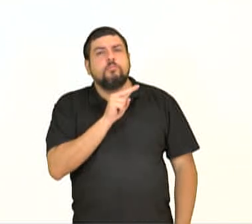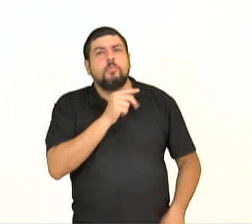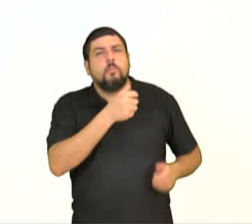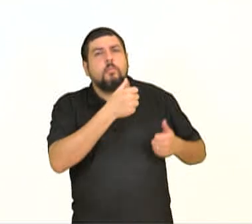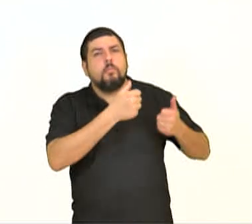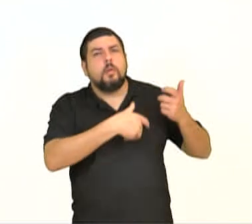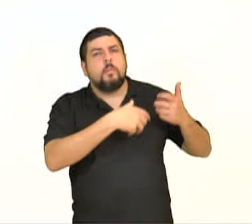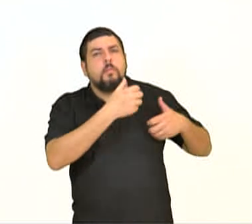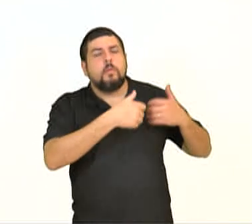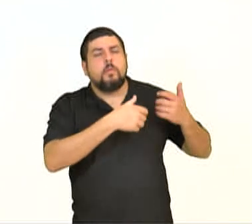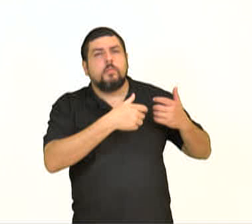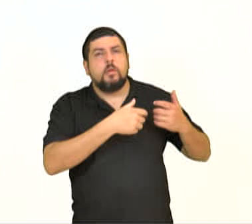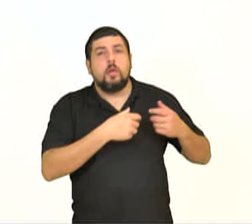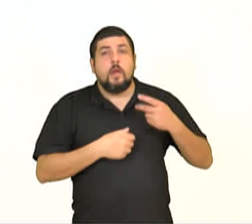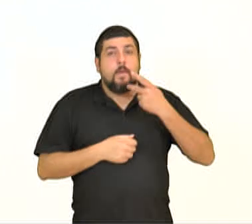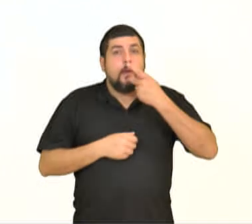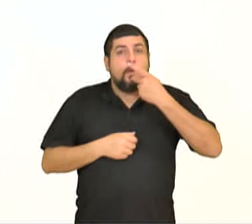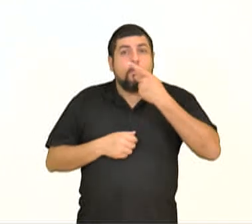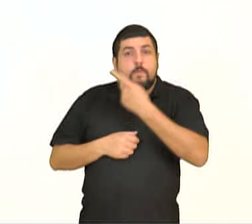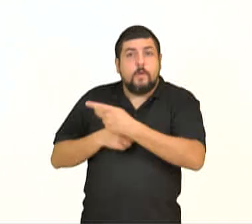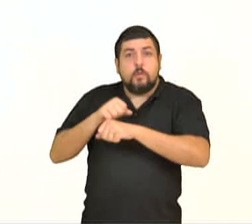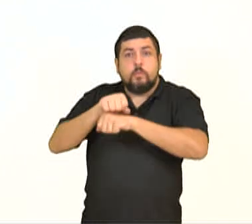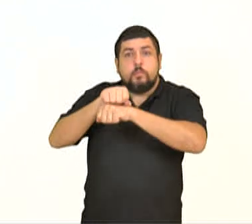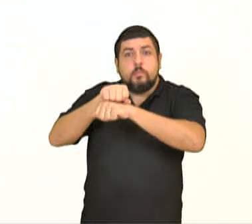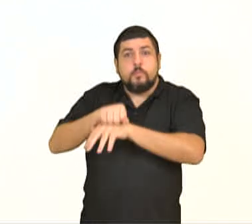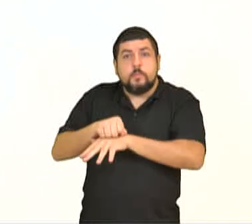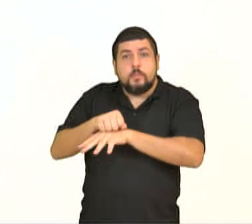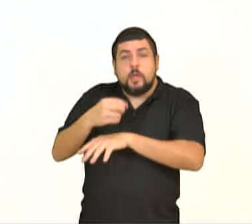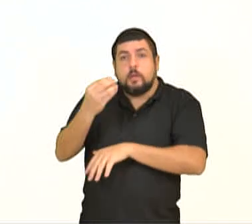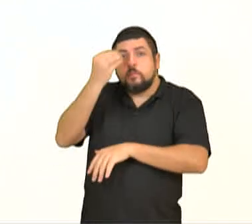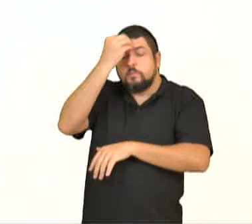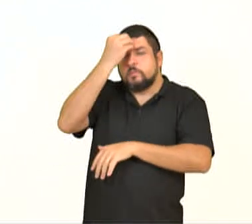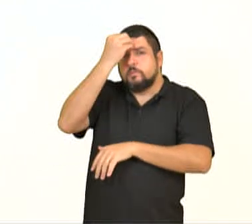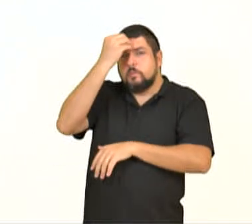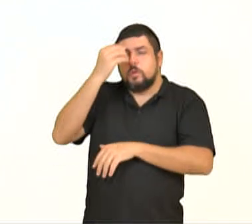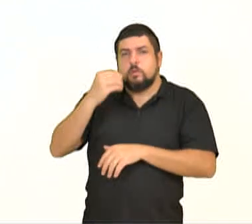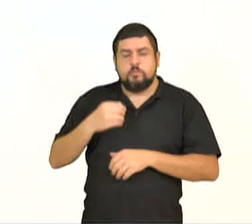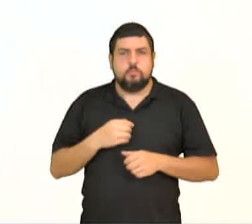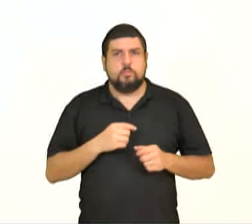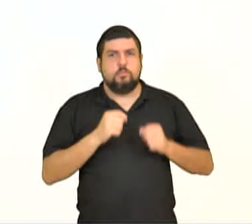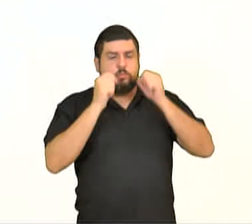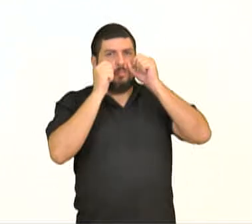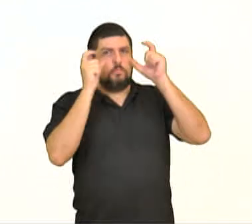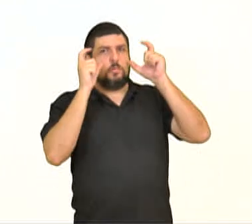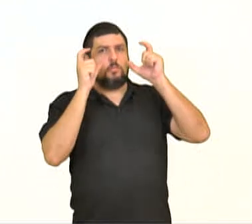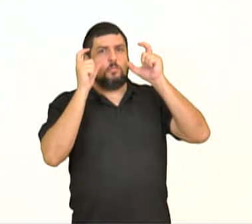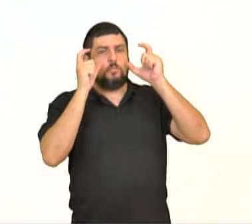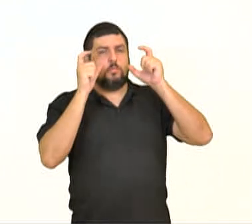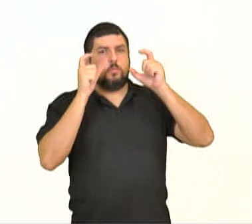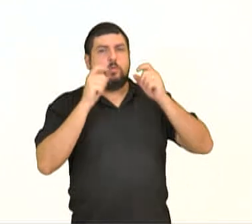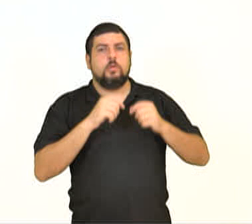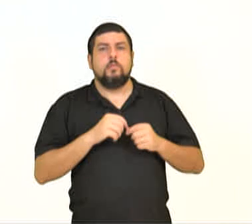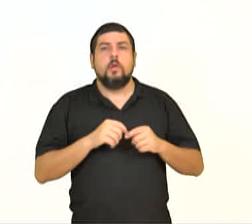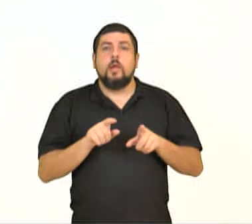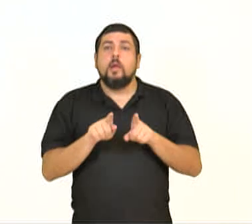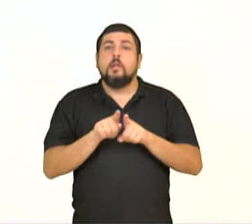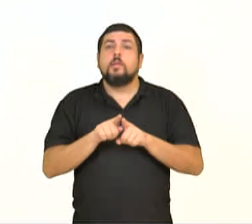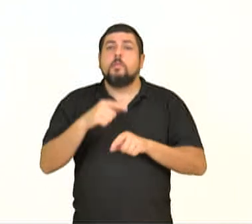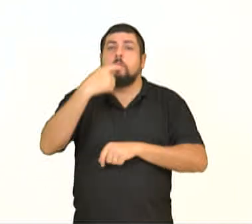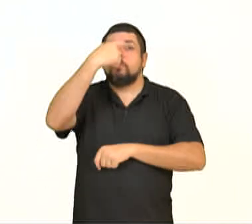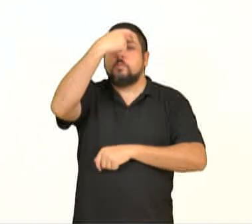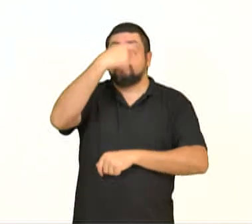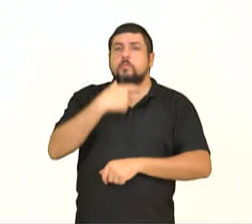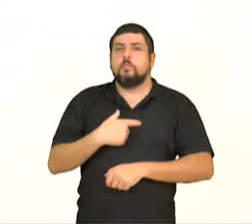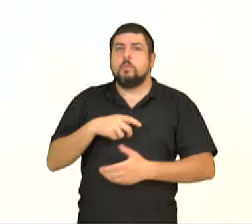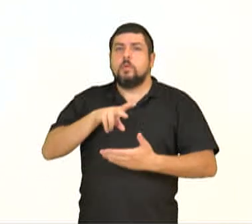de diálogo com ela ali na interlocução, e também há uma ruptura de expectativa com o próprio leitor, né, que talvez